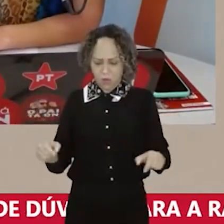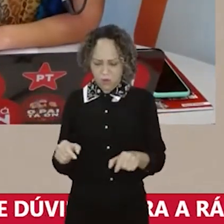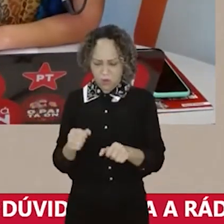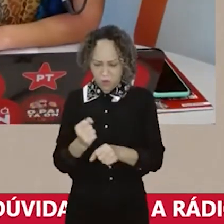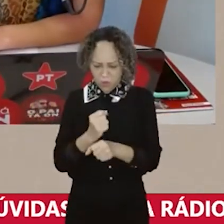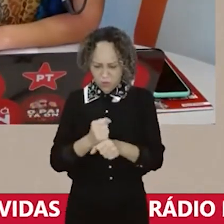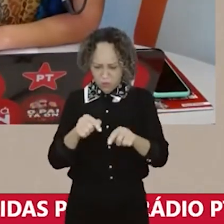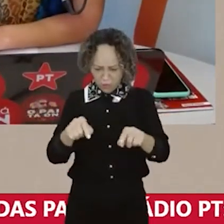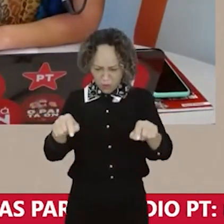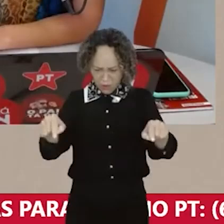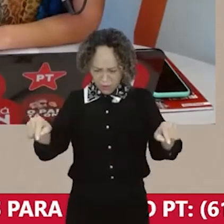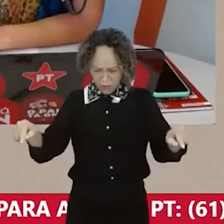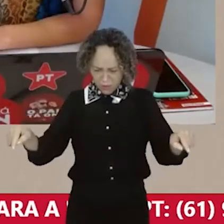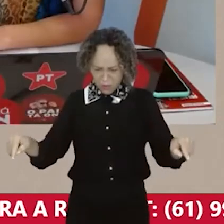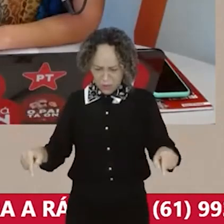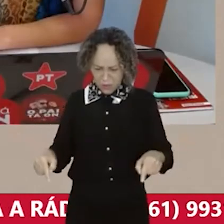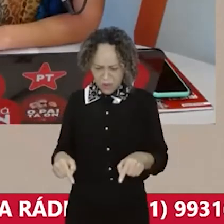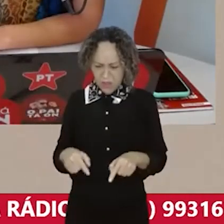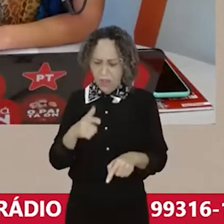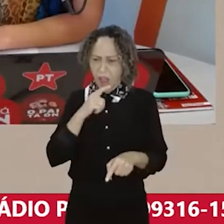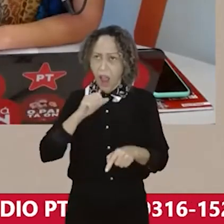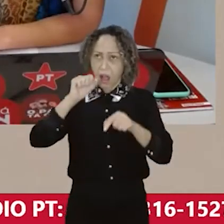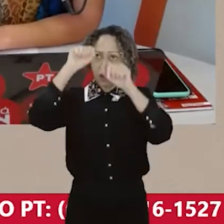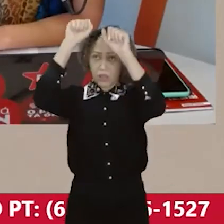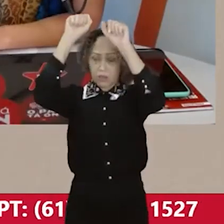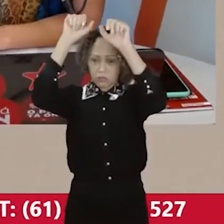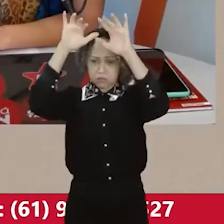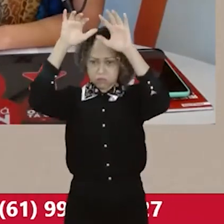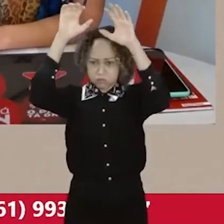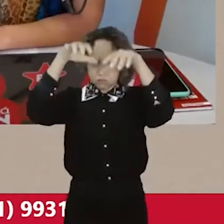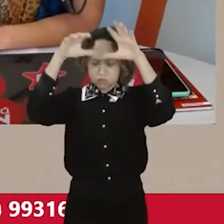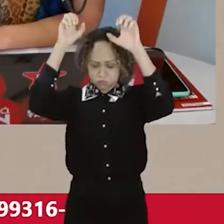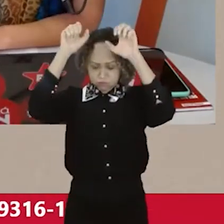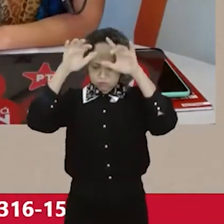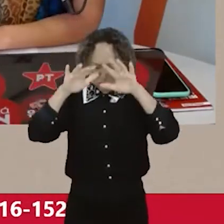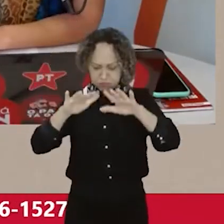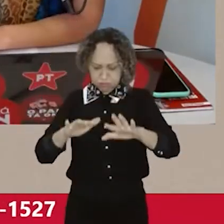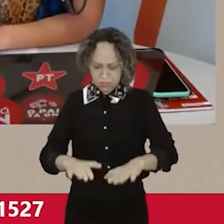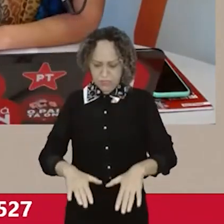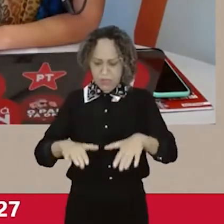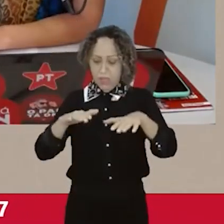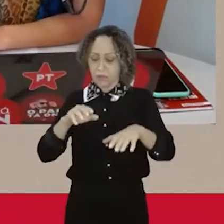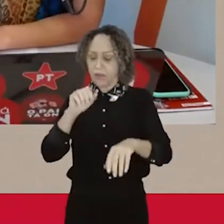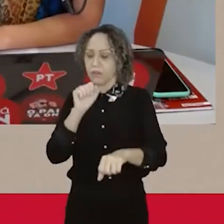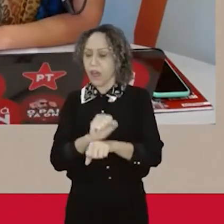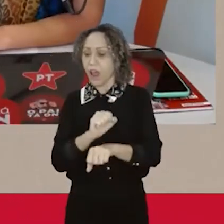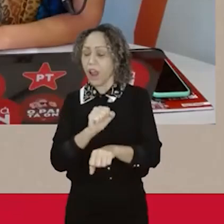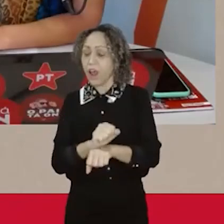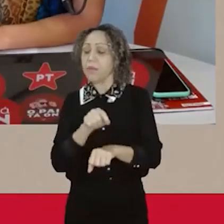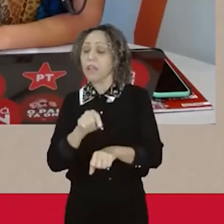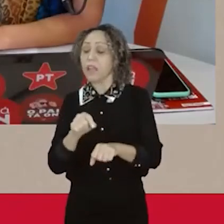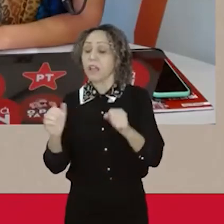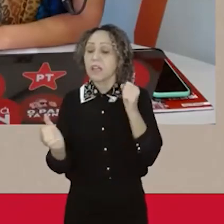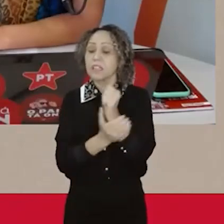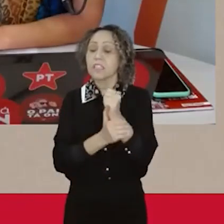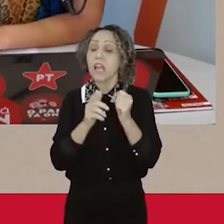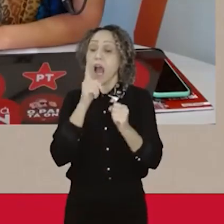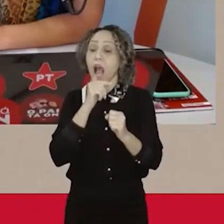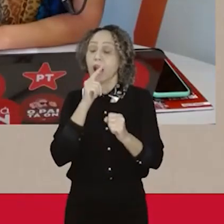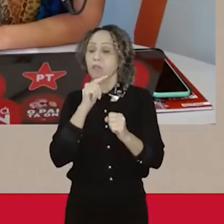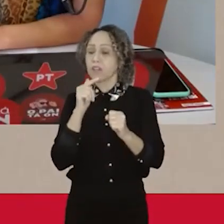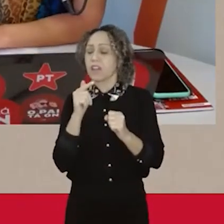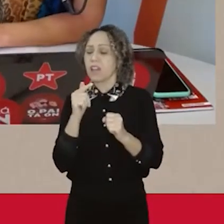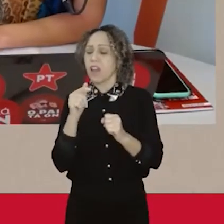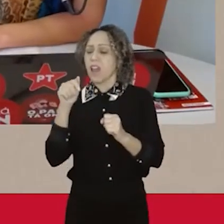é um programa de equidade na sua essência. O objetivo dele é garantir água para as famílias